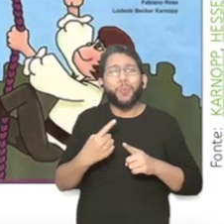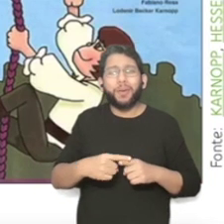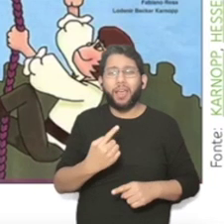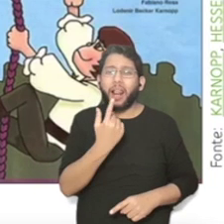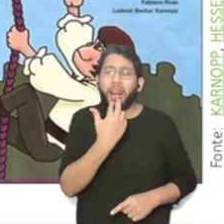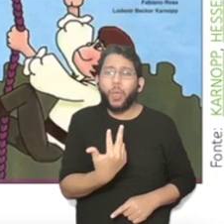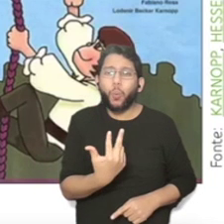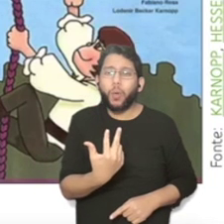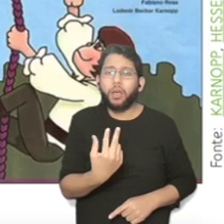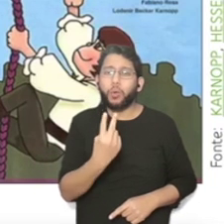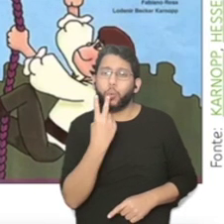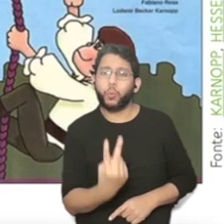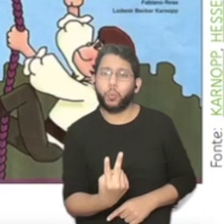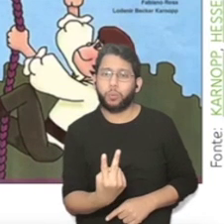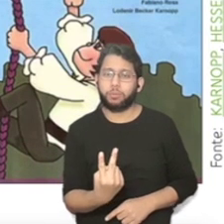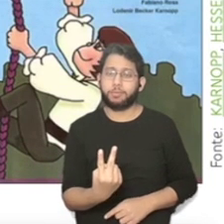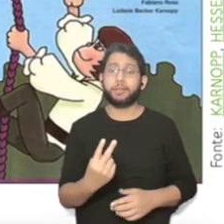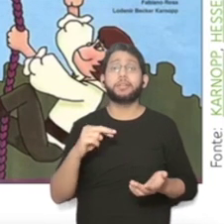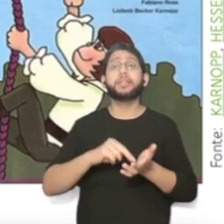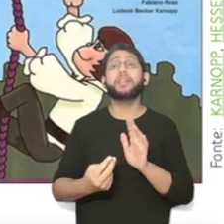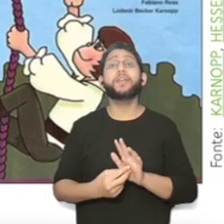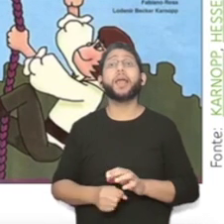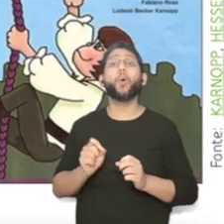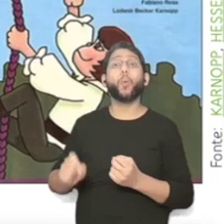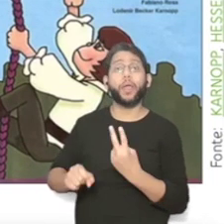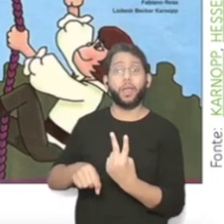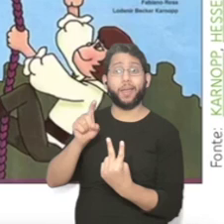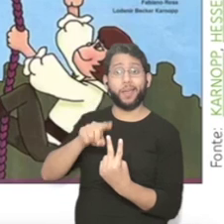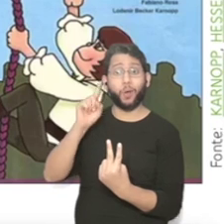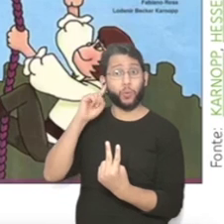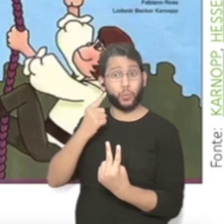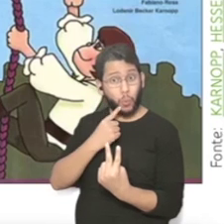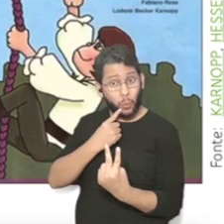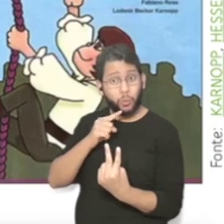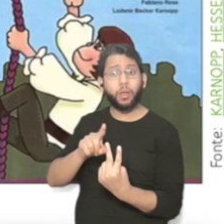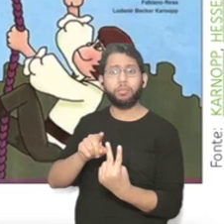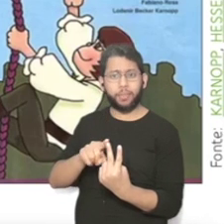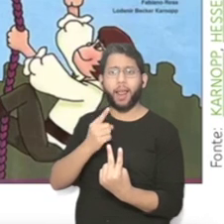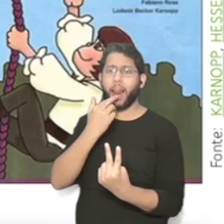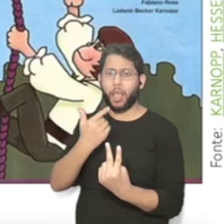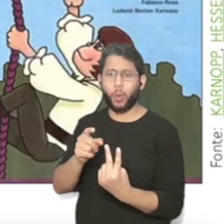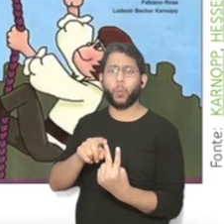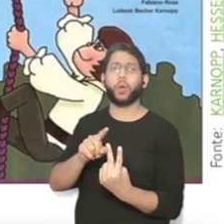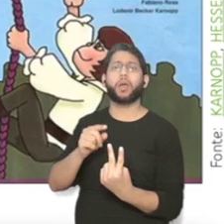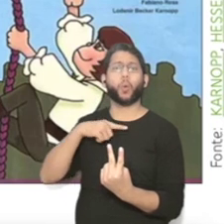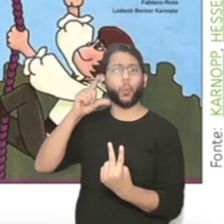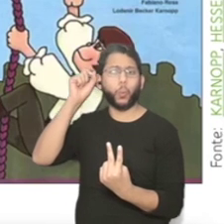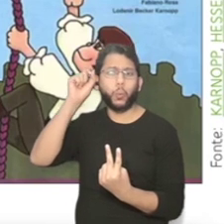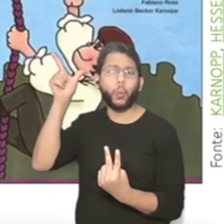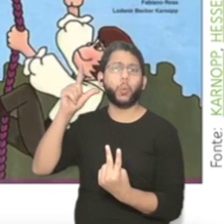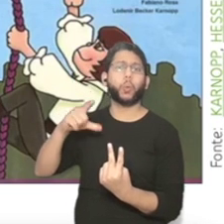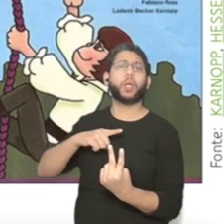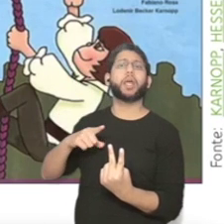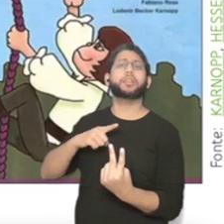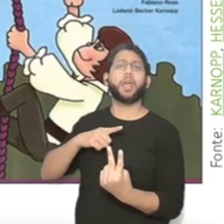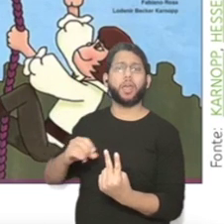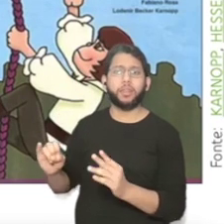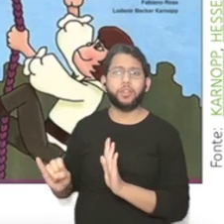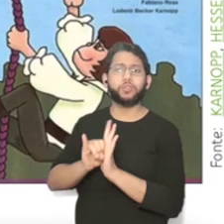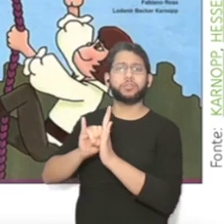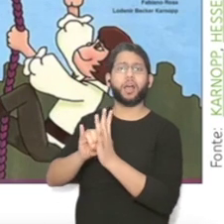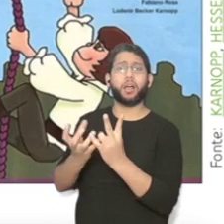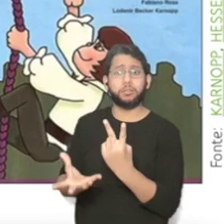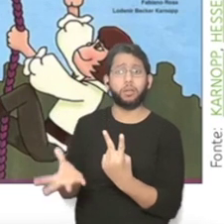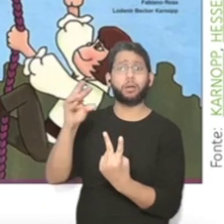entendo também que ele tem uma cultura, uma identidade, que todos esses aspectos que são culturais, e identitários e